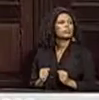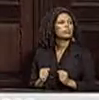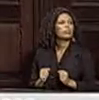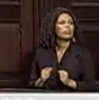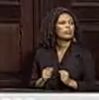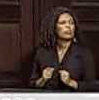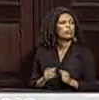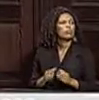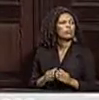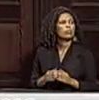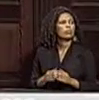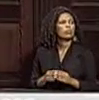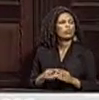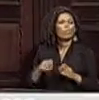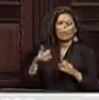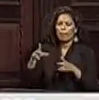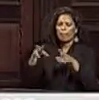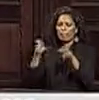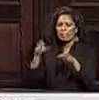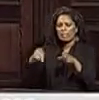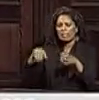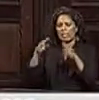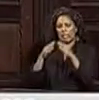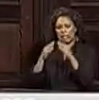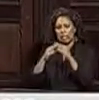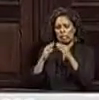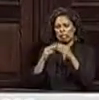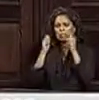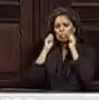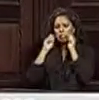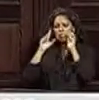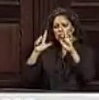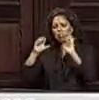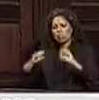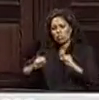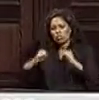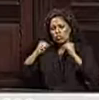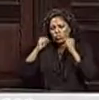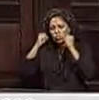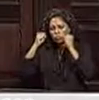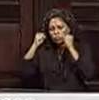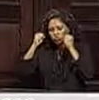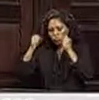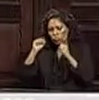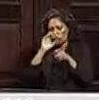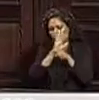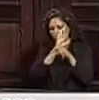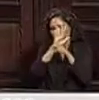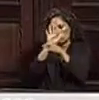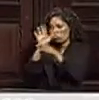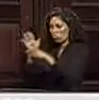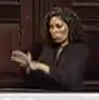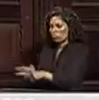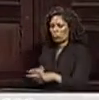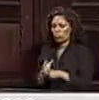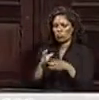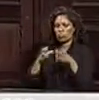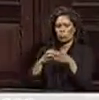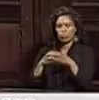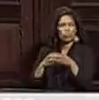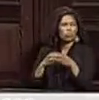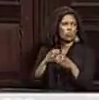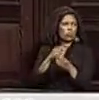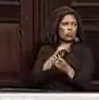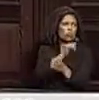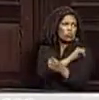danos a gente tem defendido muito no âmbito da nossa intervenção em defesa da reforma psiquiátrica. Mas, nesse